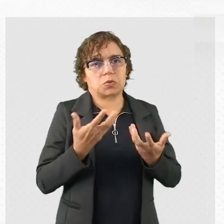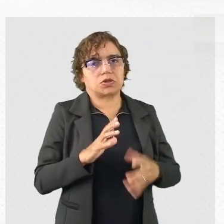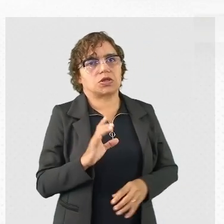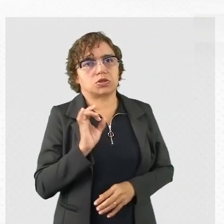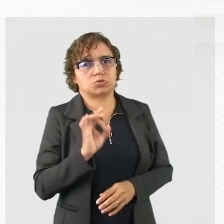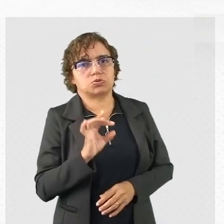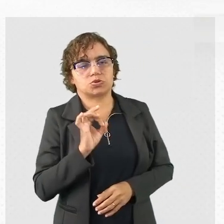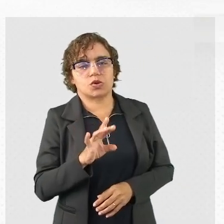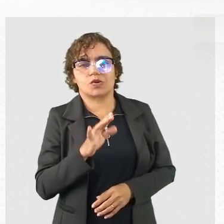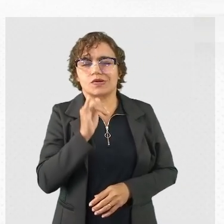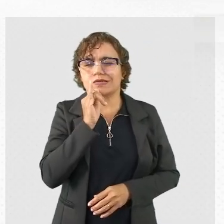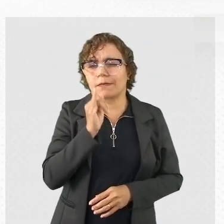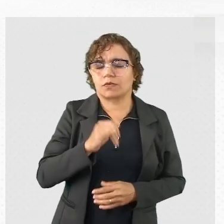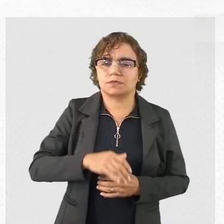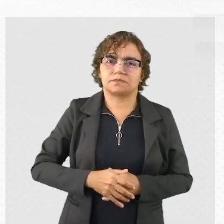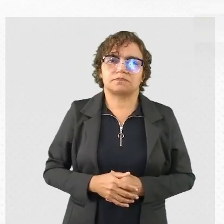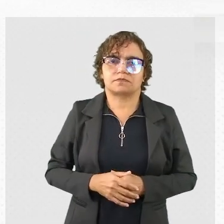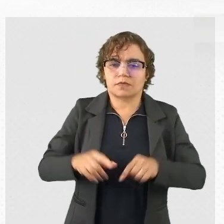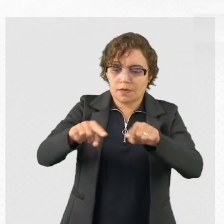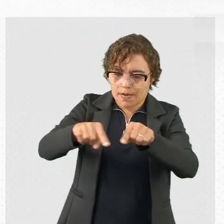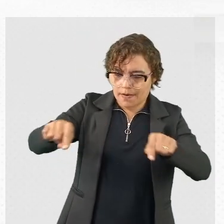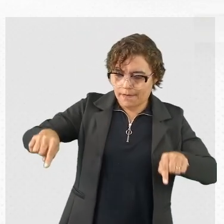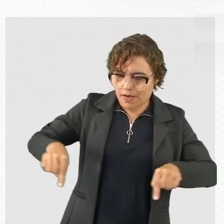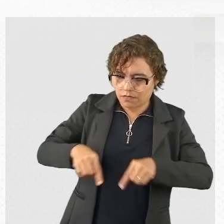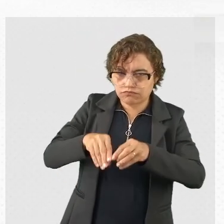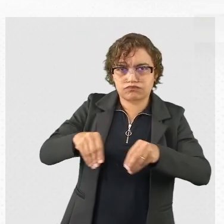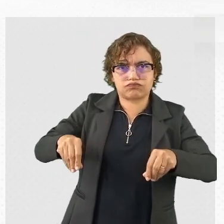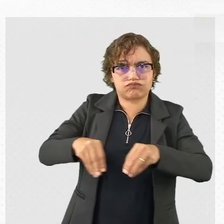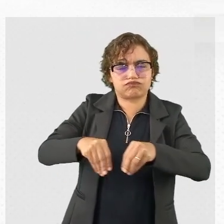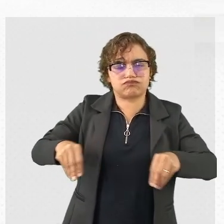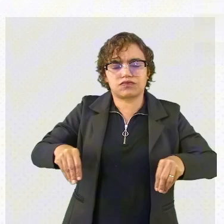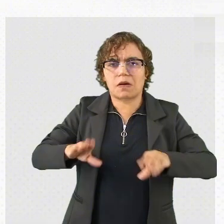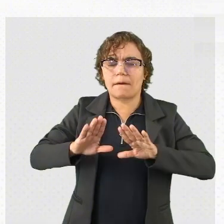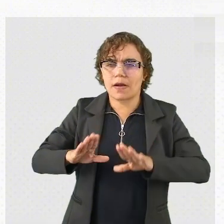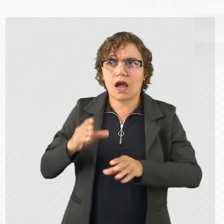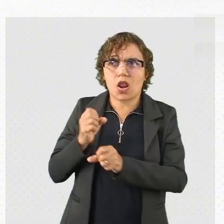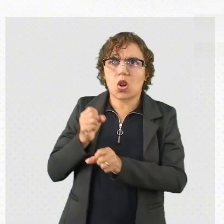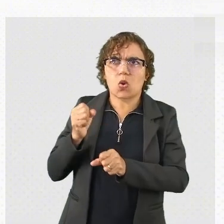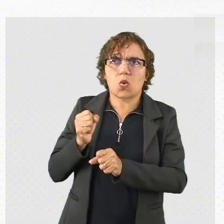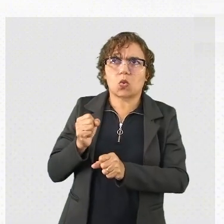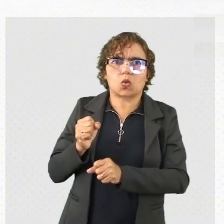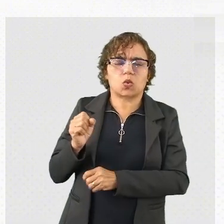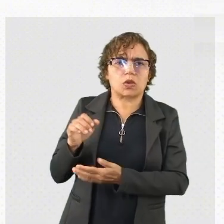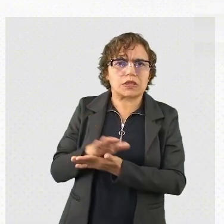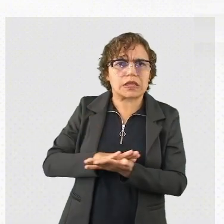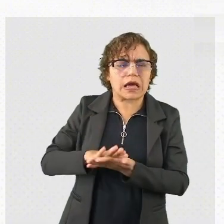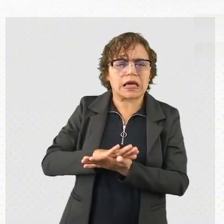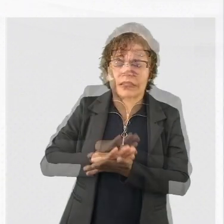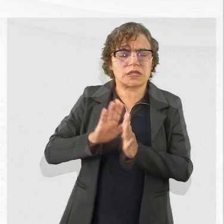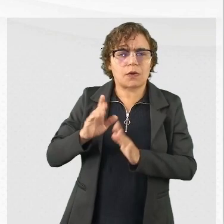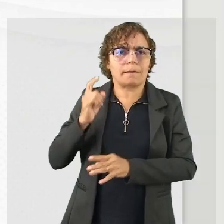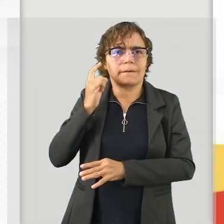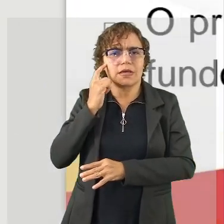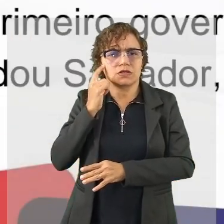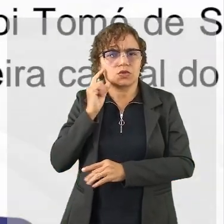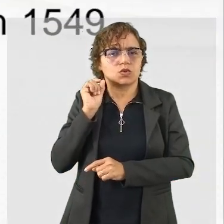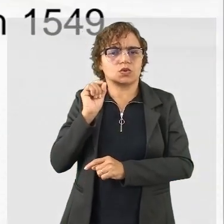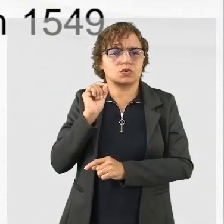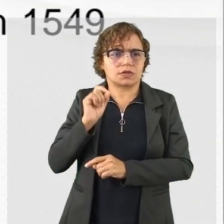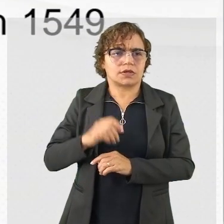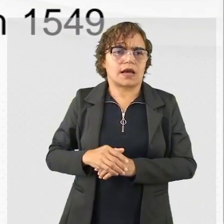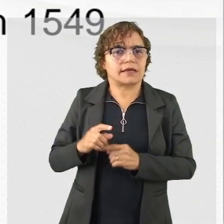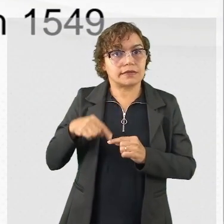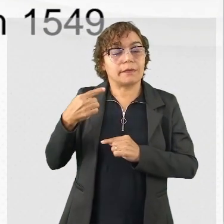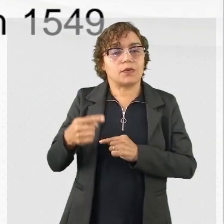estar com esse terreno todo e sem ter nenhum lucro, tá bom? E aí, depois disso, nós vamos ter,